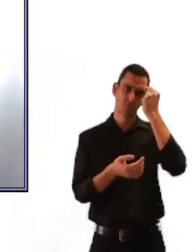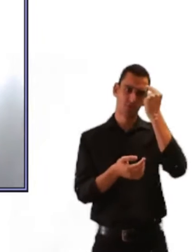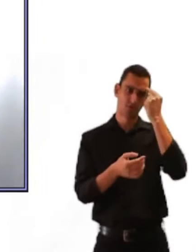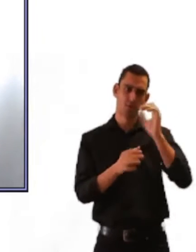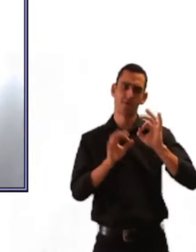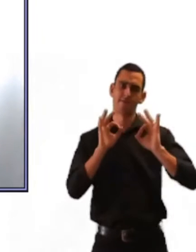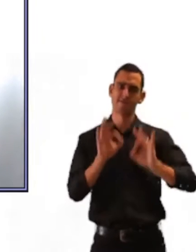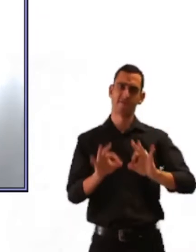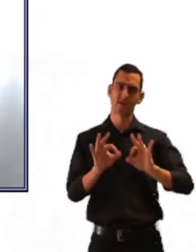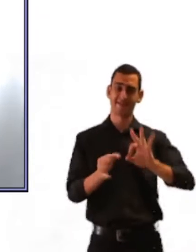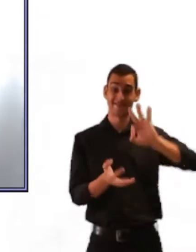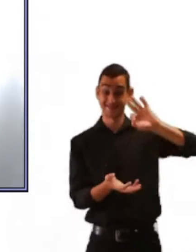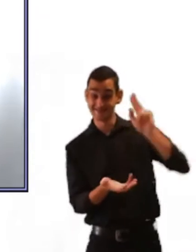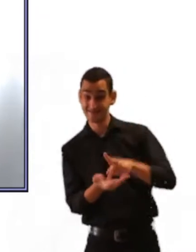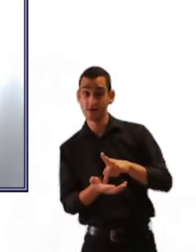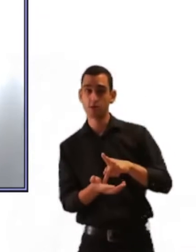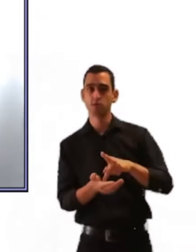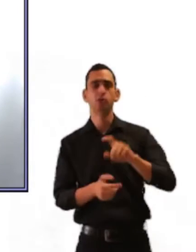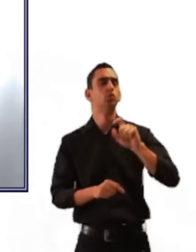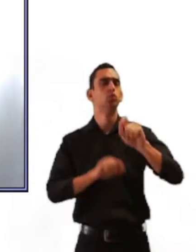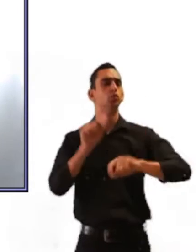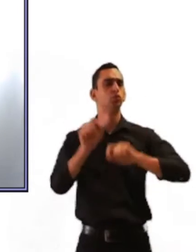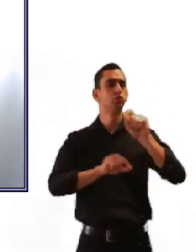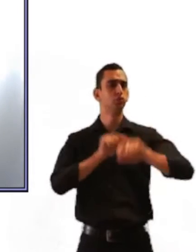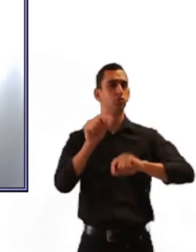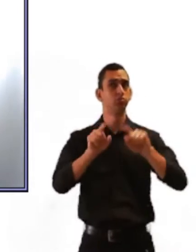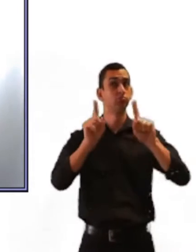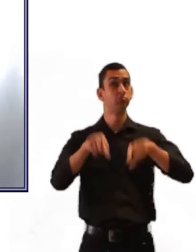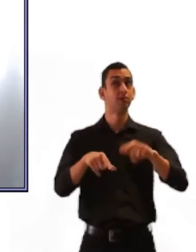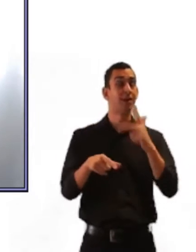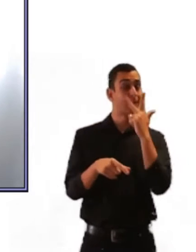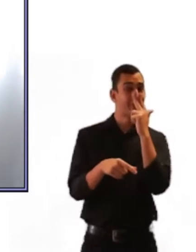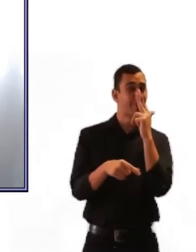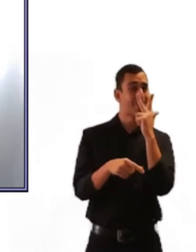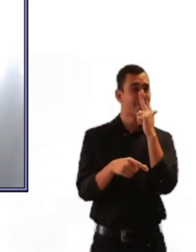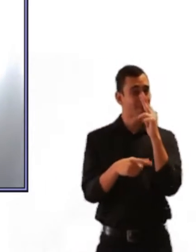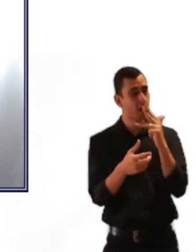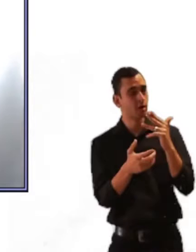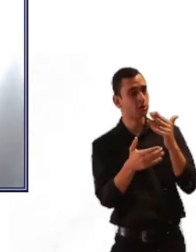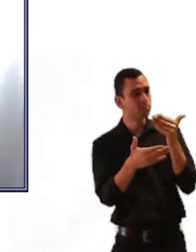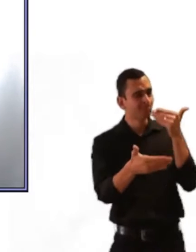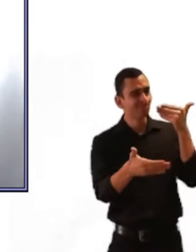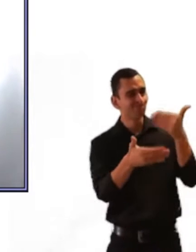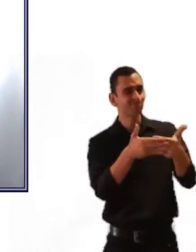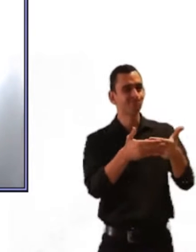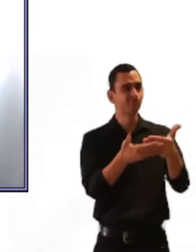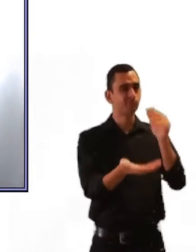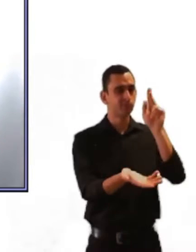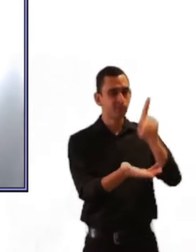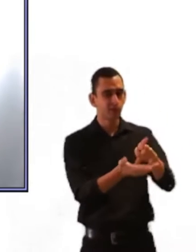A verdade que existe é uma verdade aproximativa, é uma verossimilhança,